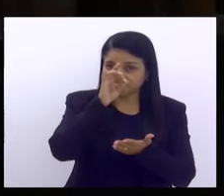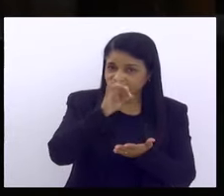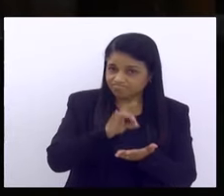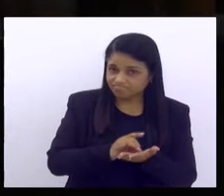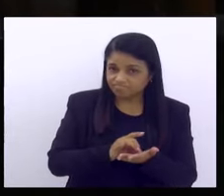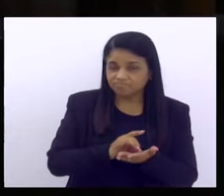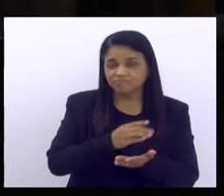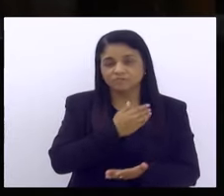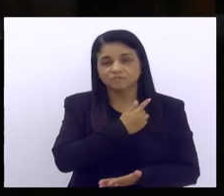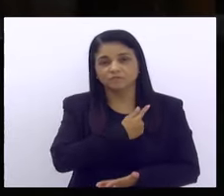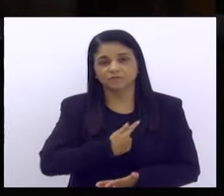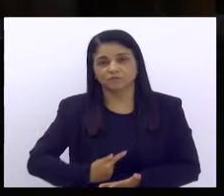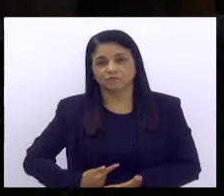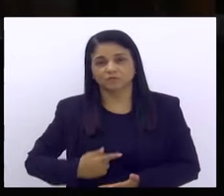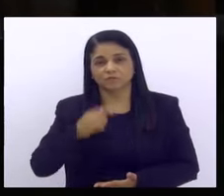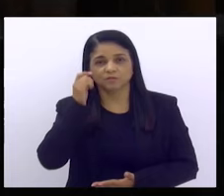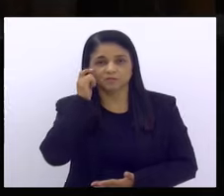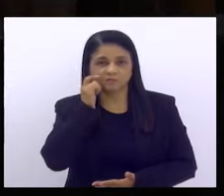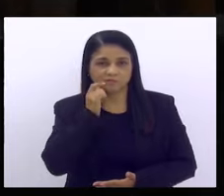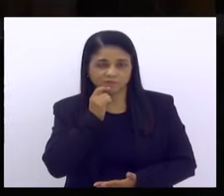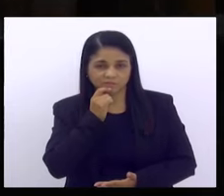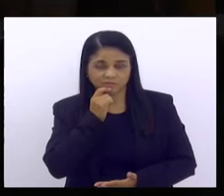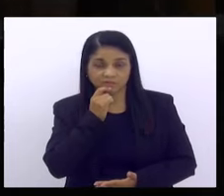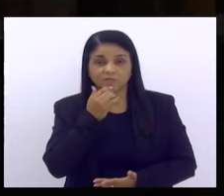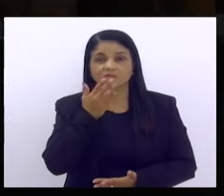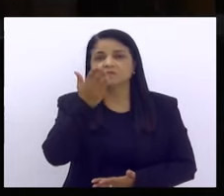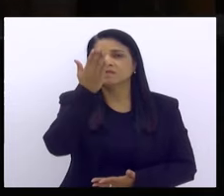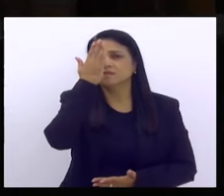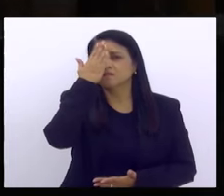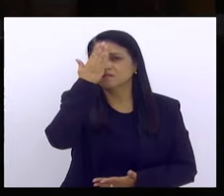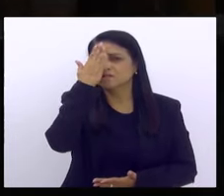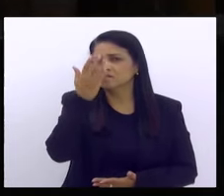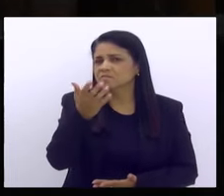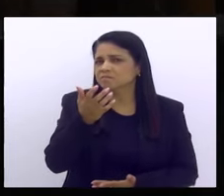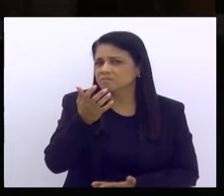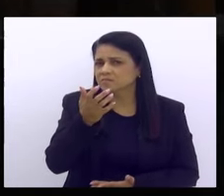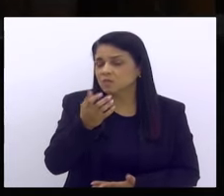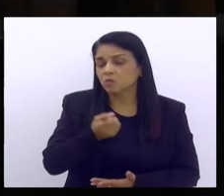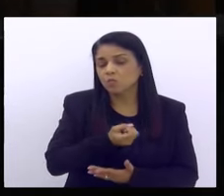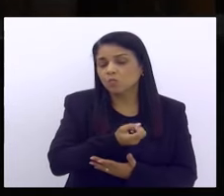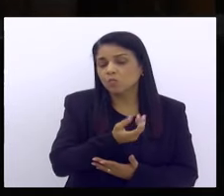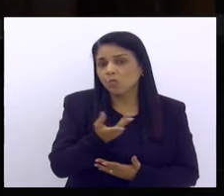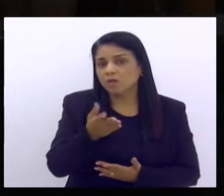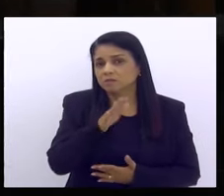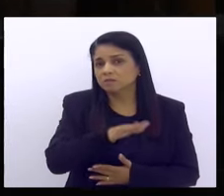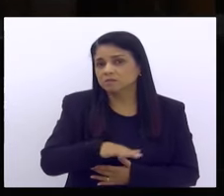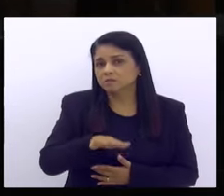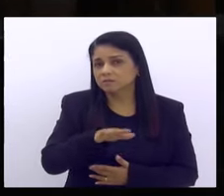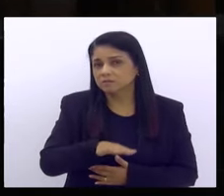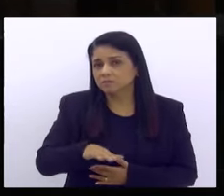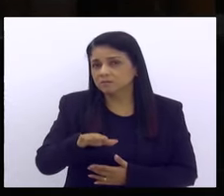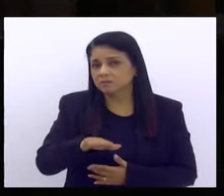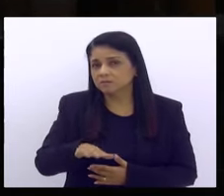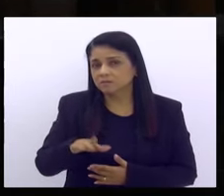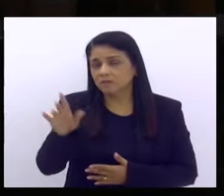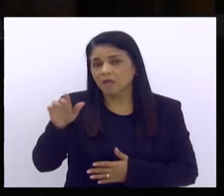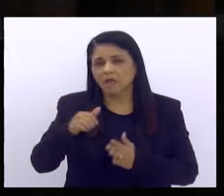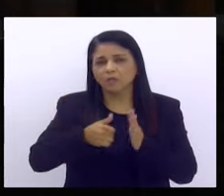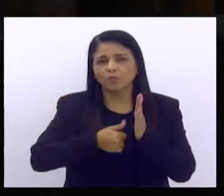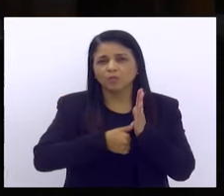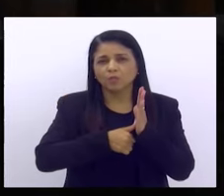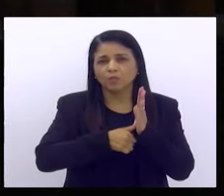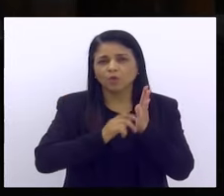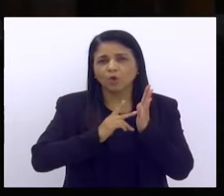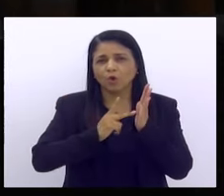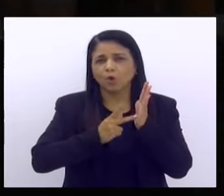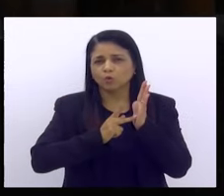governador Cláudio Castro. Eu quero saber quantas crianças lá do condomínio